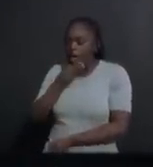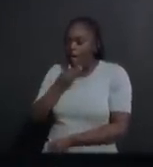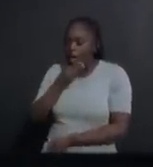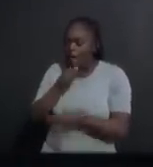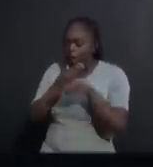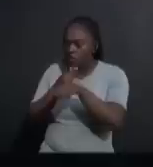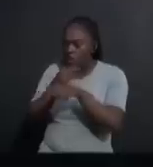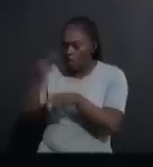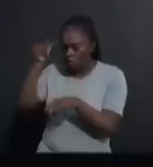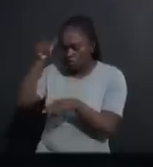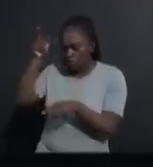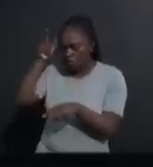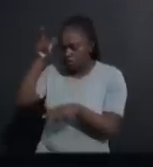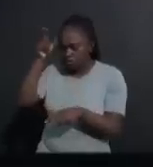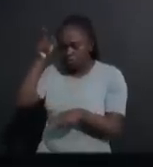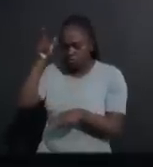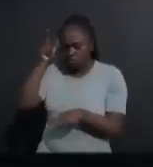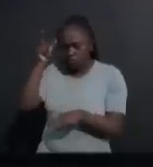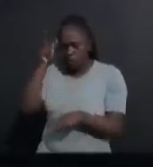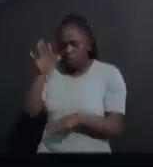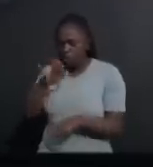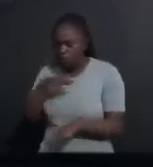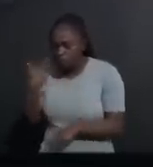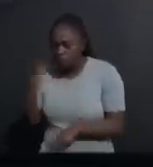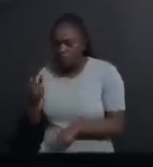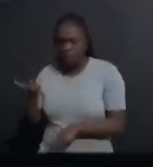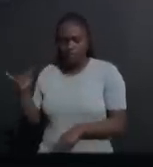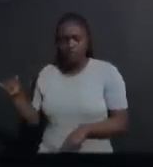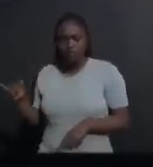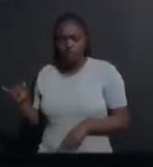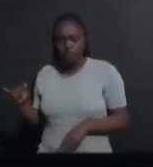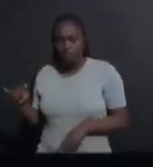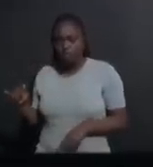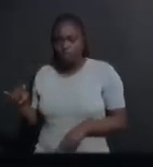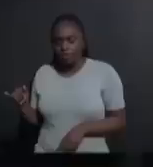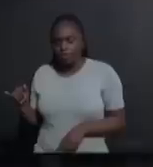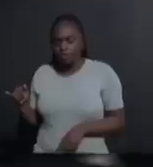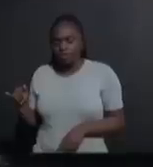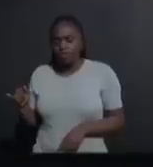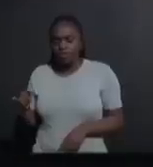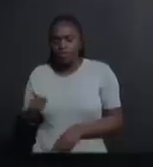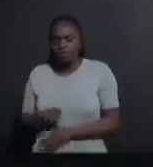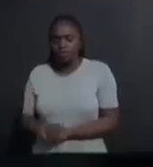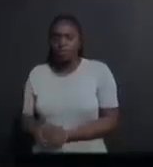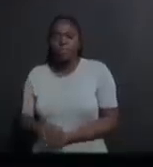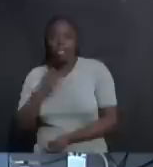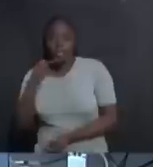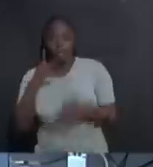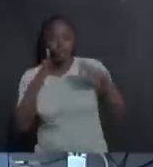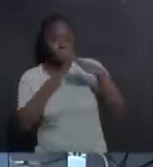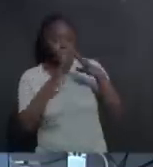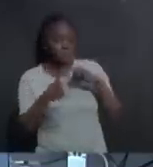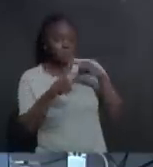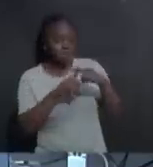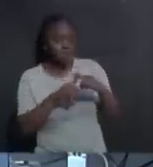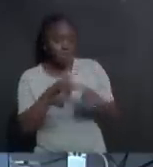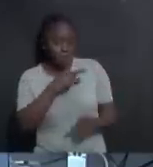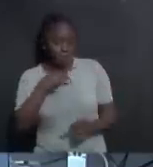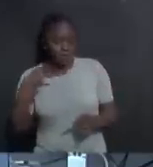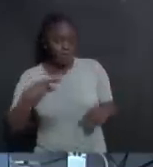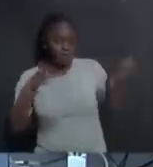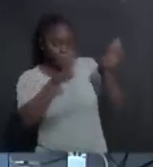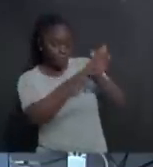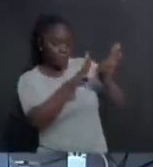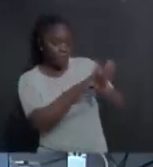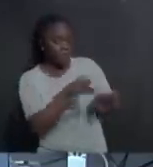hein? Vai morrer essa praga aí, ó. E virou para a igreja. O pastor estava na porta, o Amazias. Falou